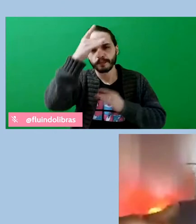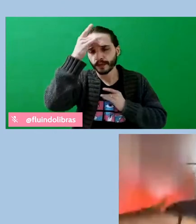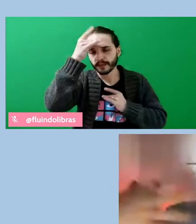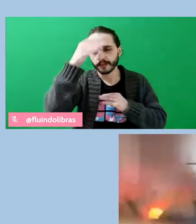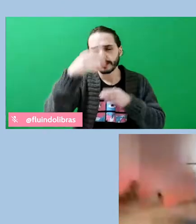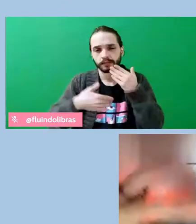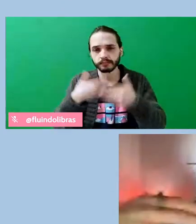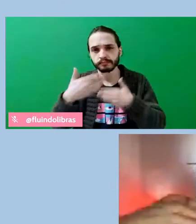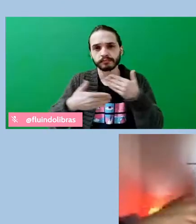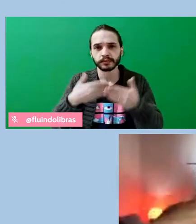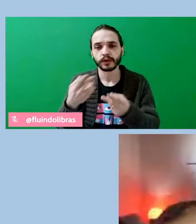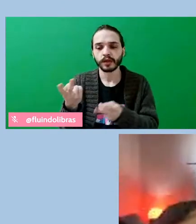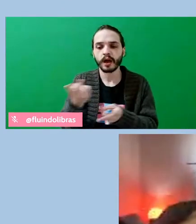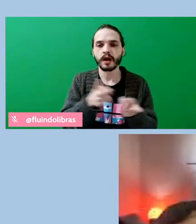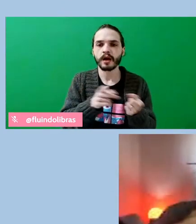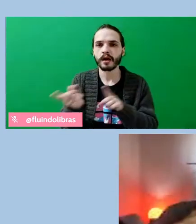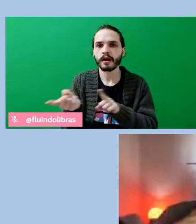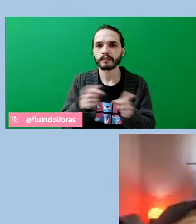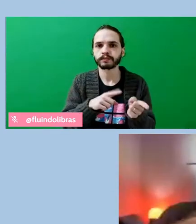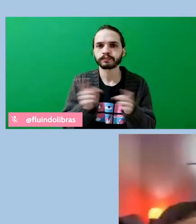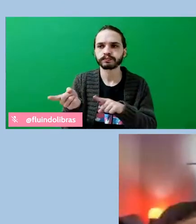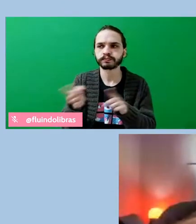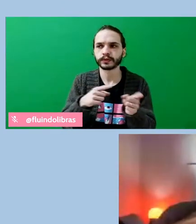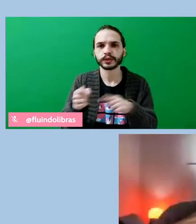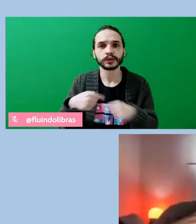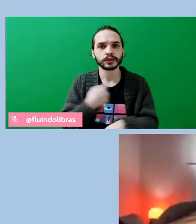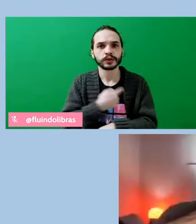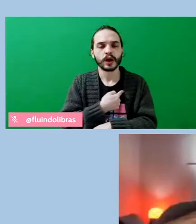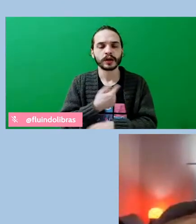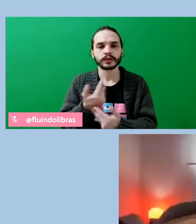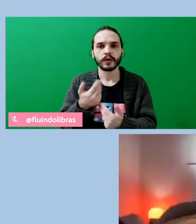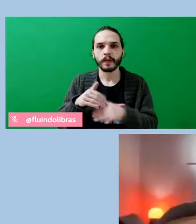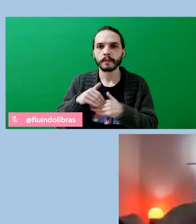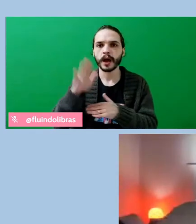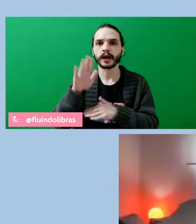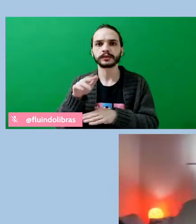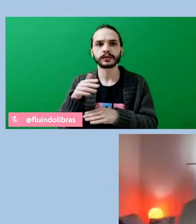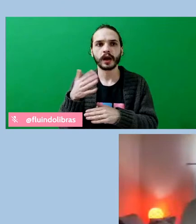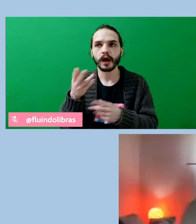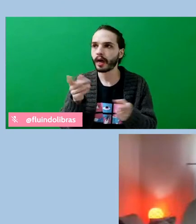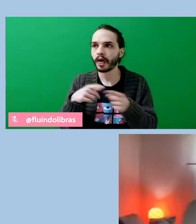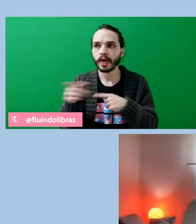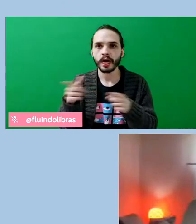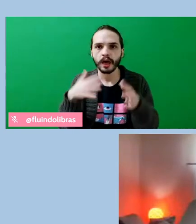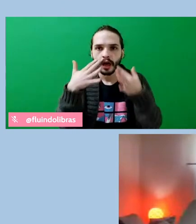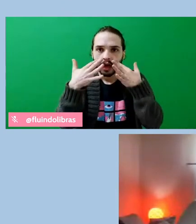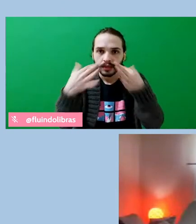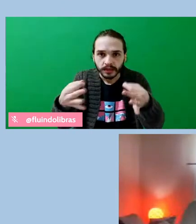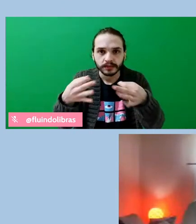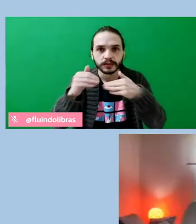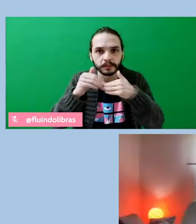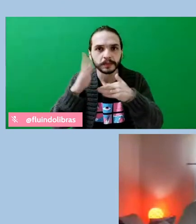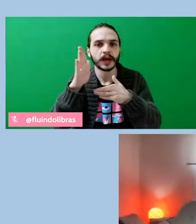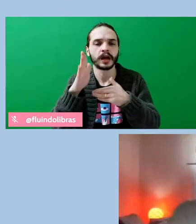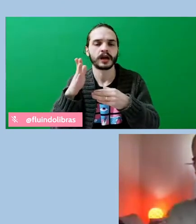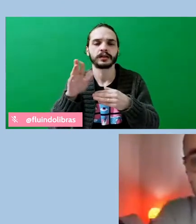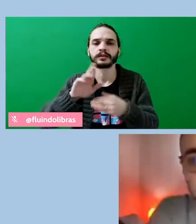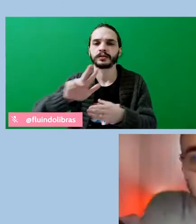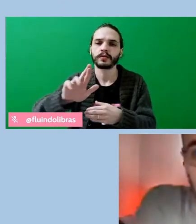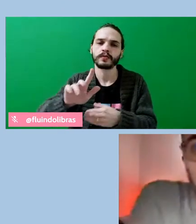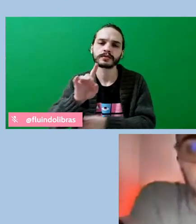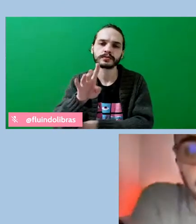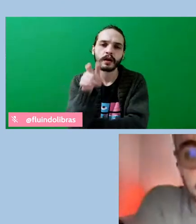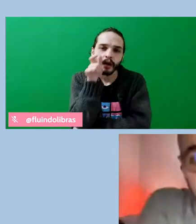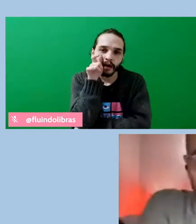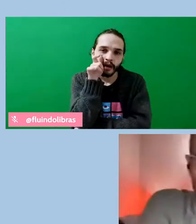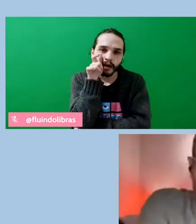seja convidado a participar ativamente da experiência de assistir negociantes, né? Não necessariamente é uma experiência